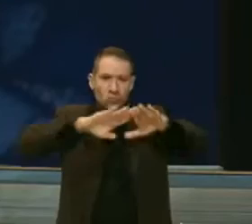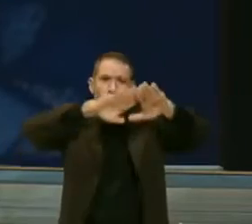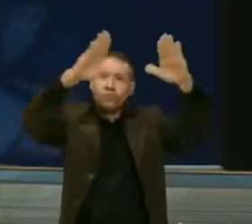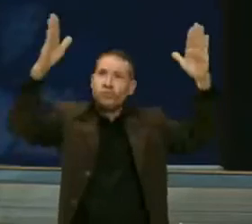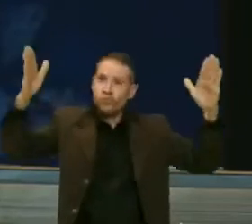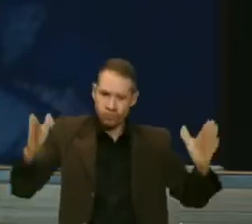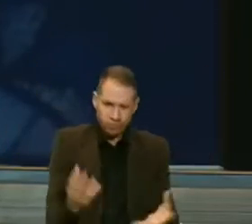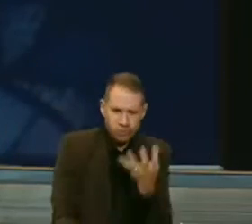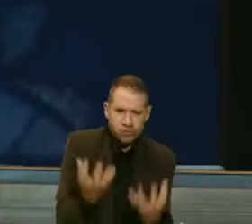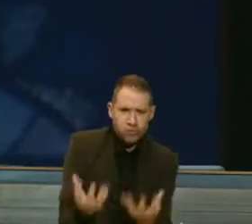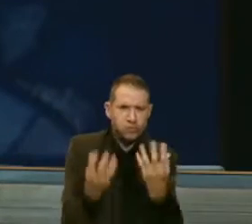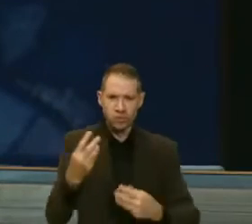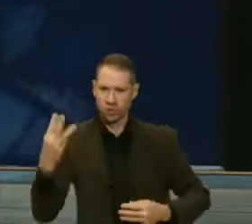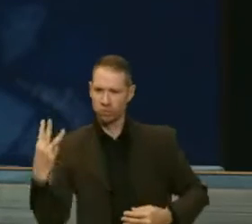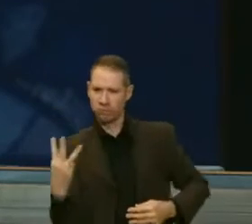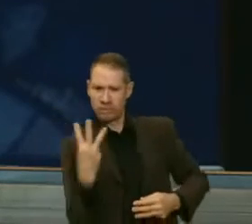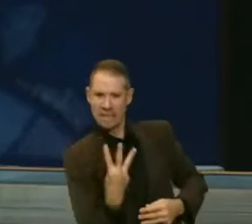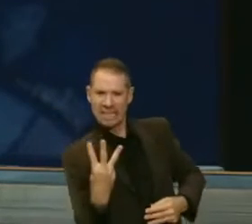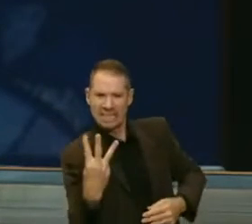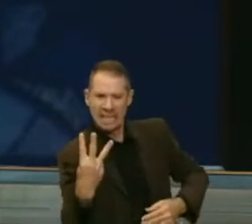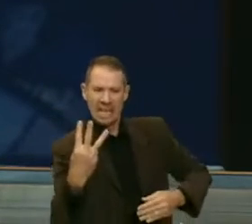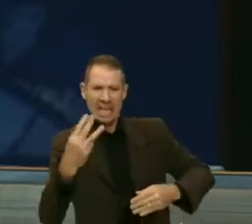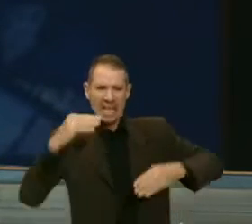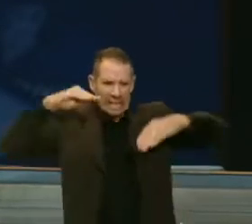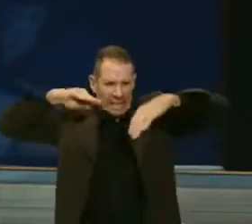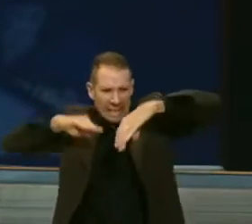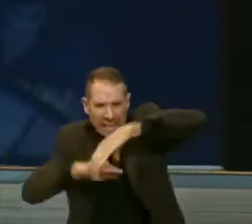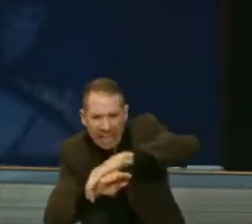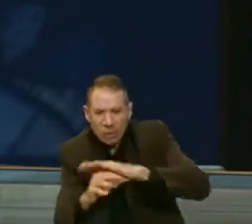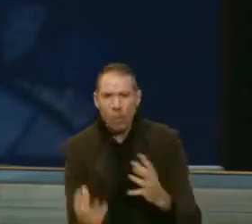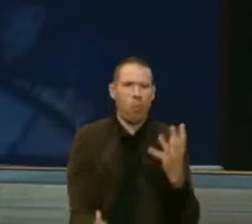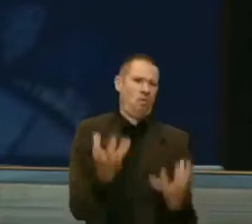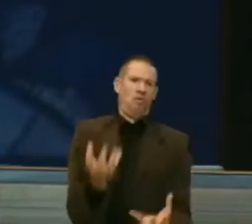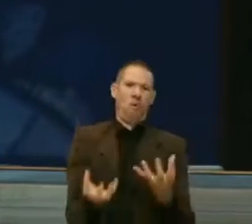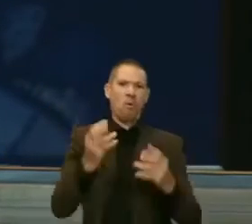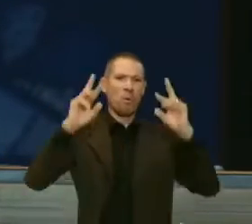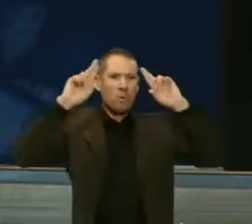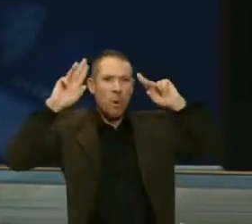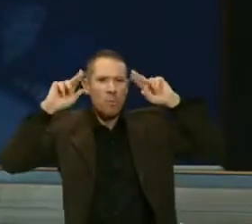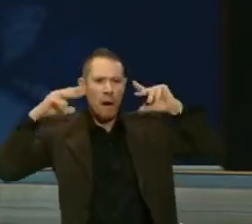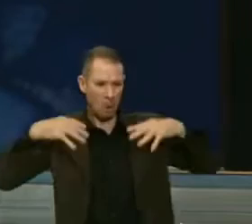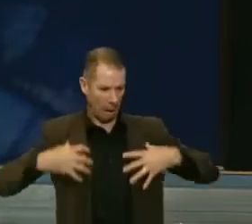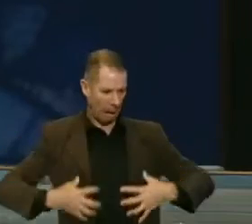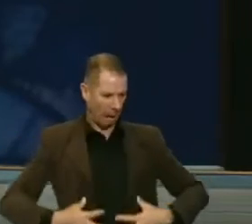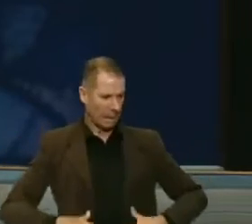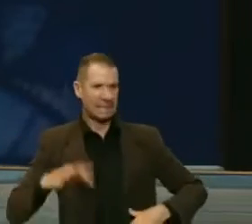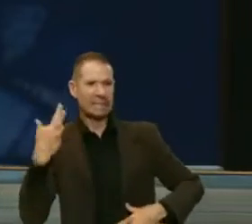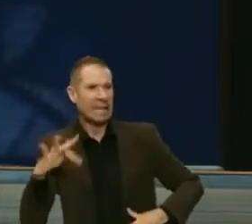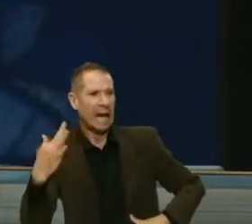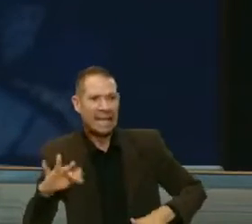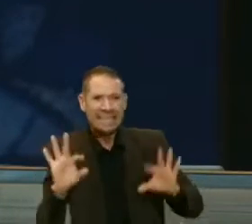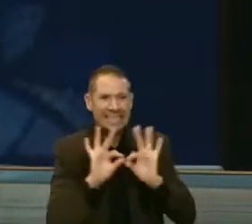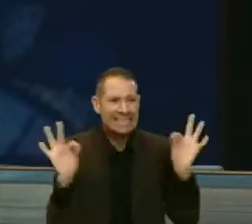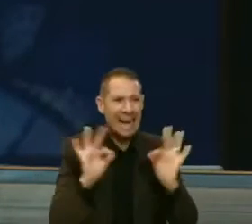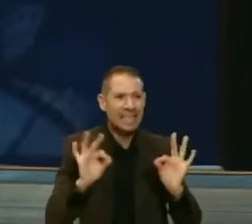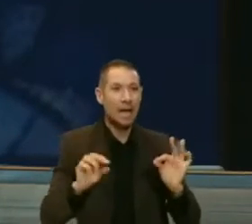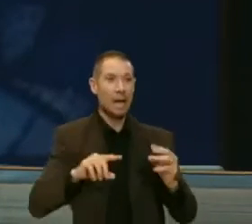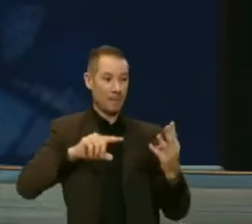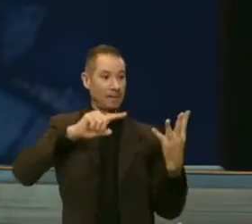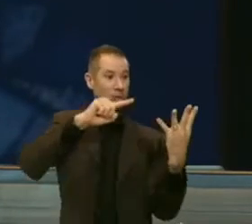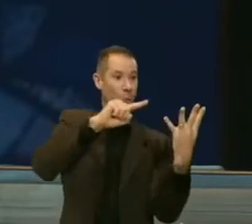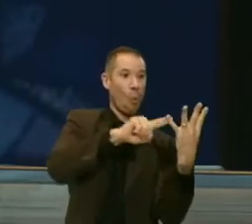A Bíblia diz que havia mais um com eles, a semelhança Filho de Deus.